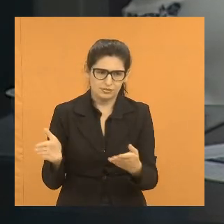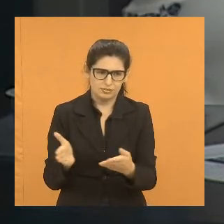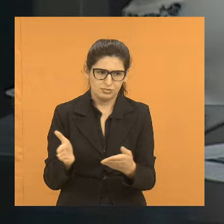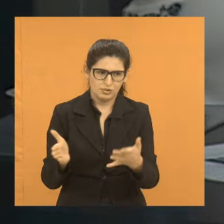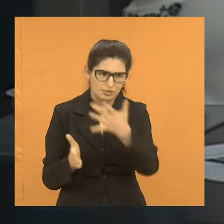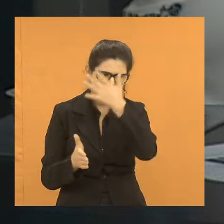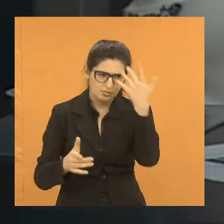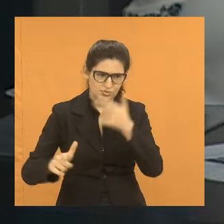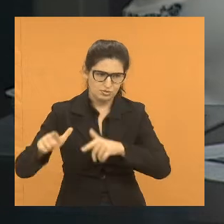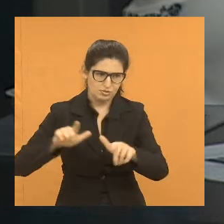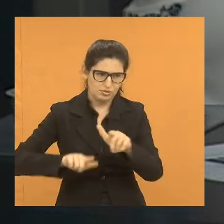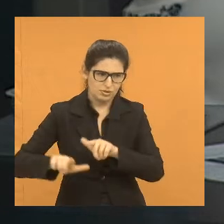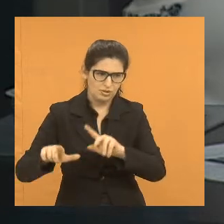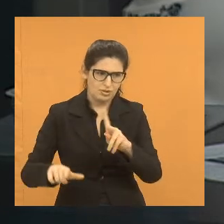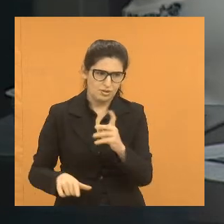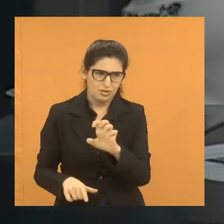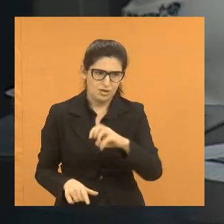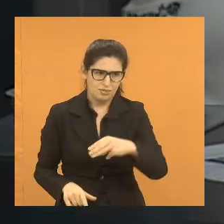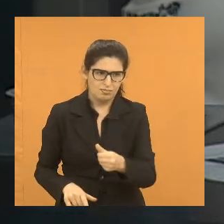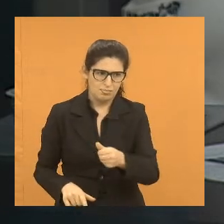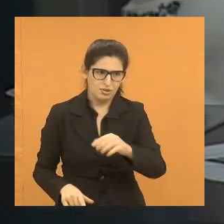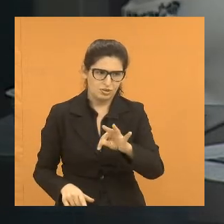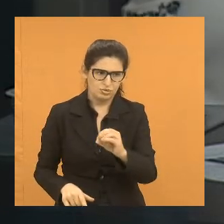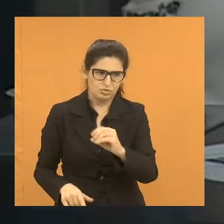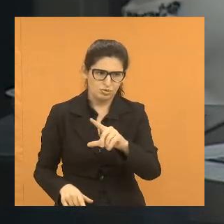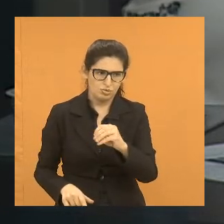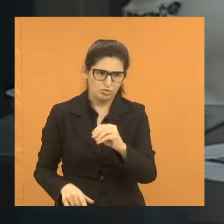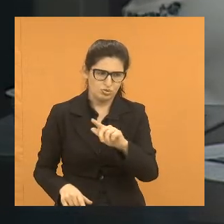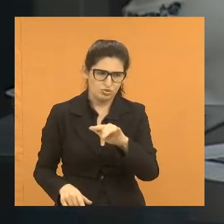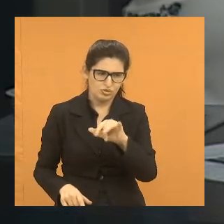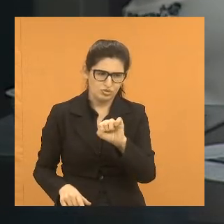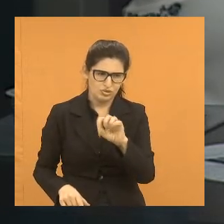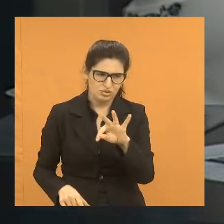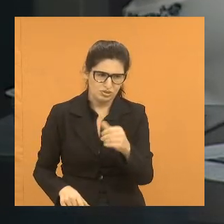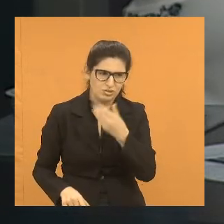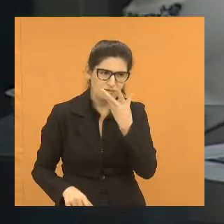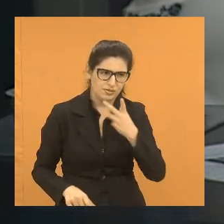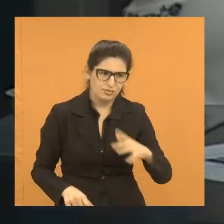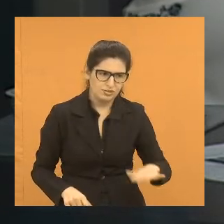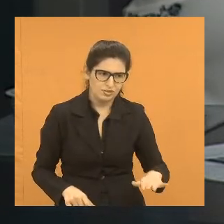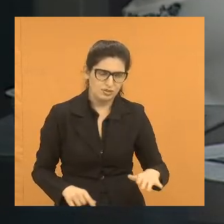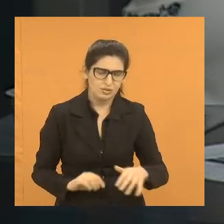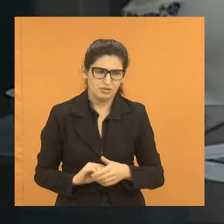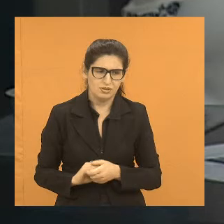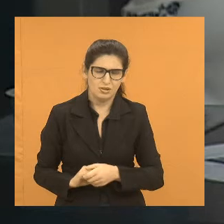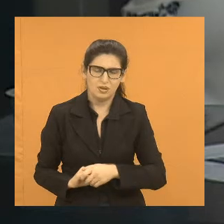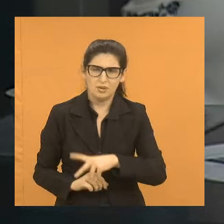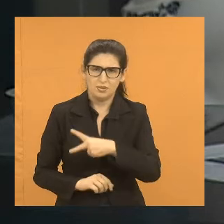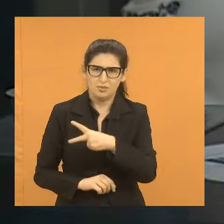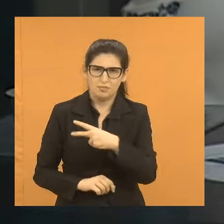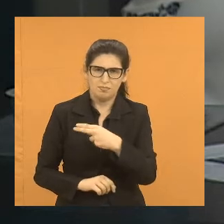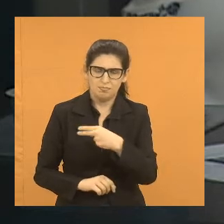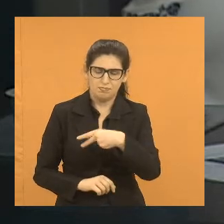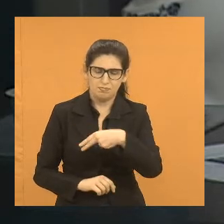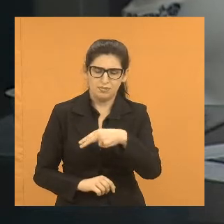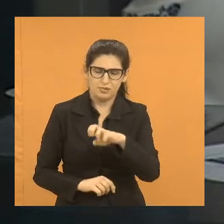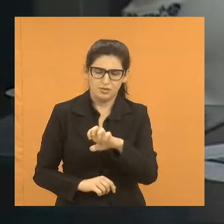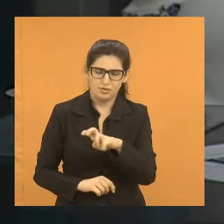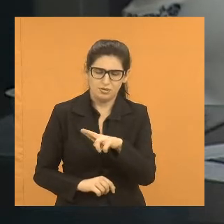um hematologista infantil. Na parte de pneumologia, a gente tem o pneuma infantil. Na parte